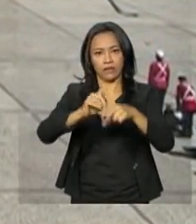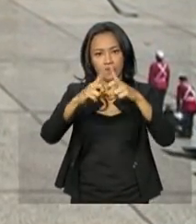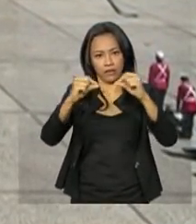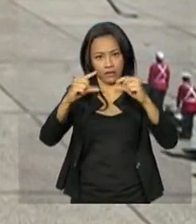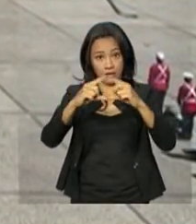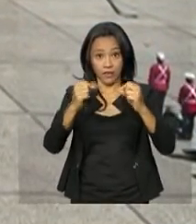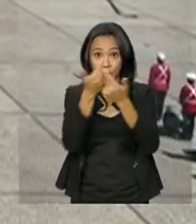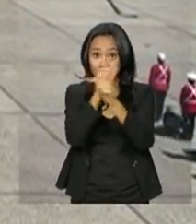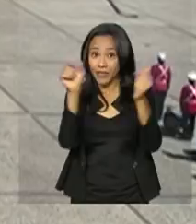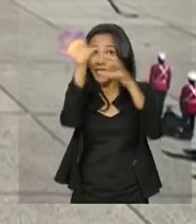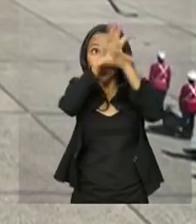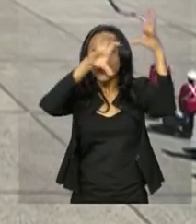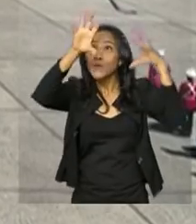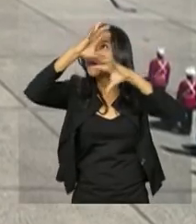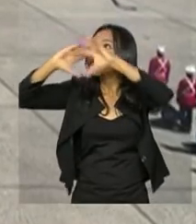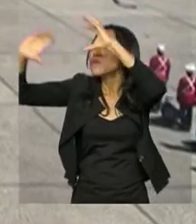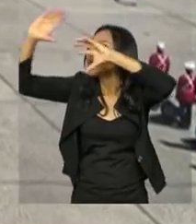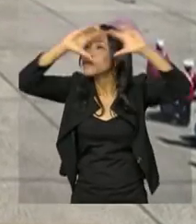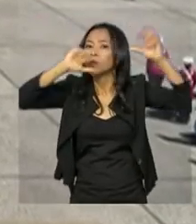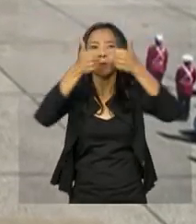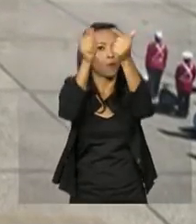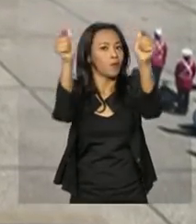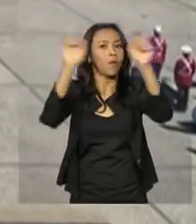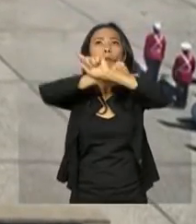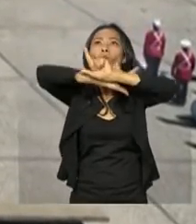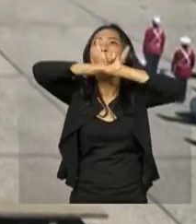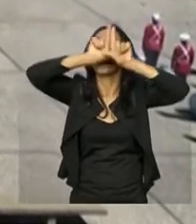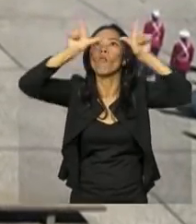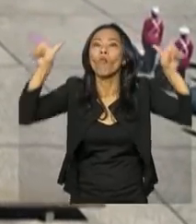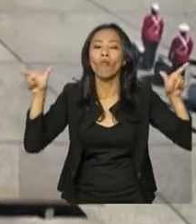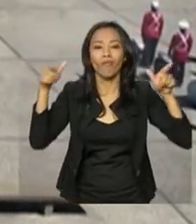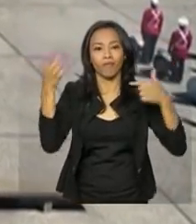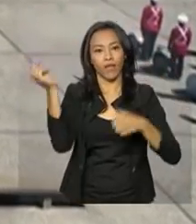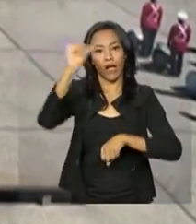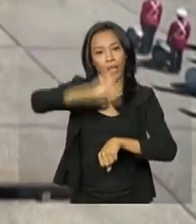nuvens, céu sem nuvens, na capital do país.